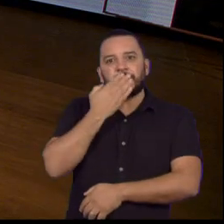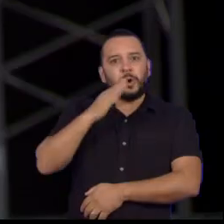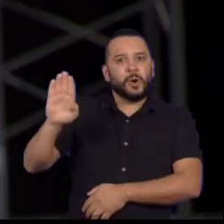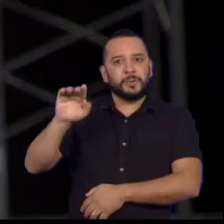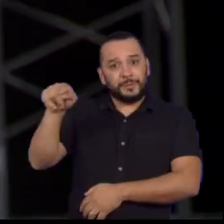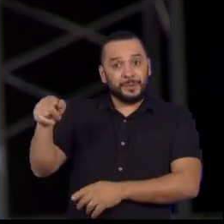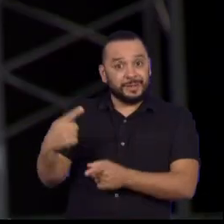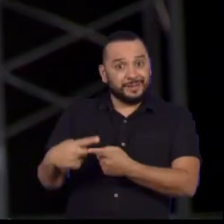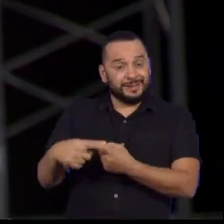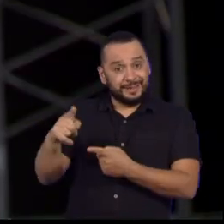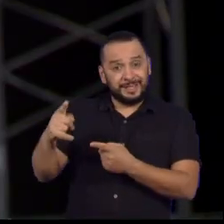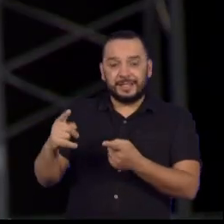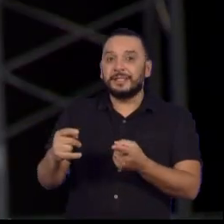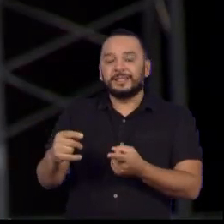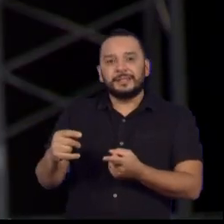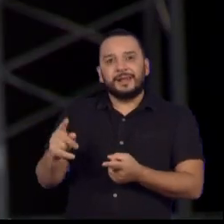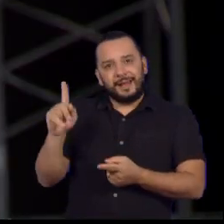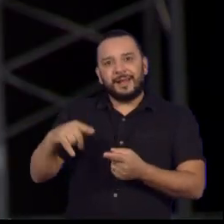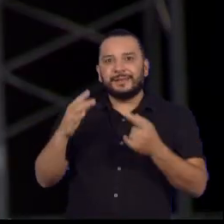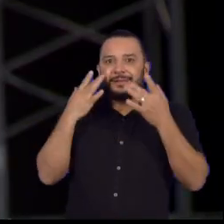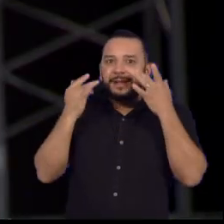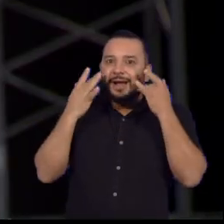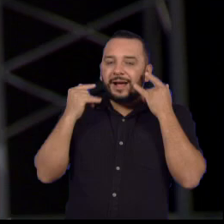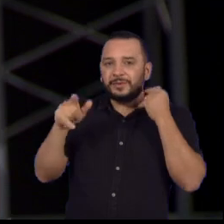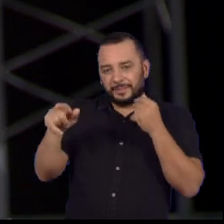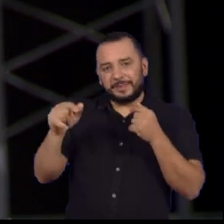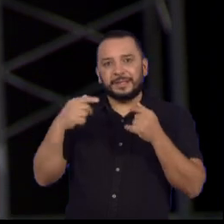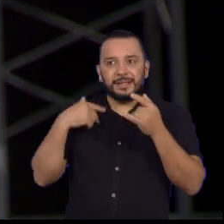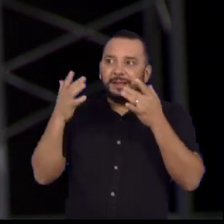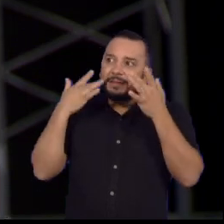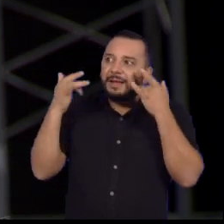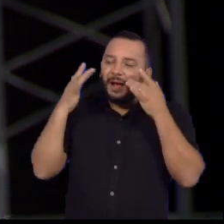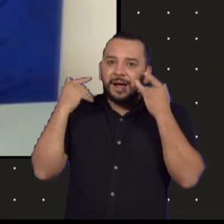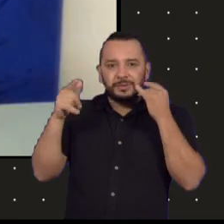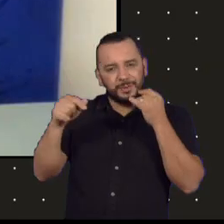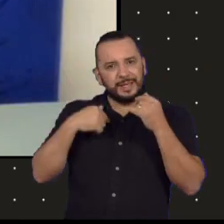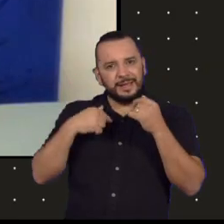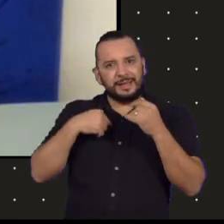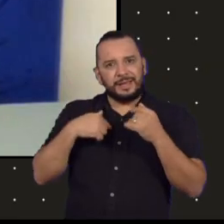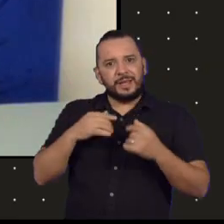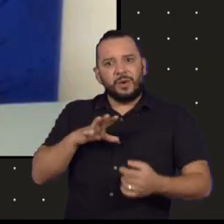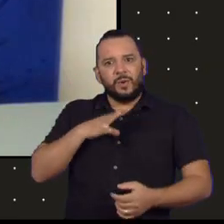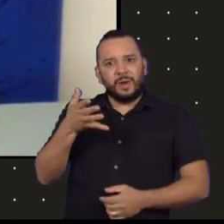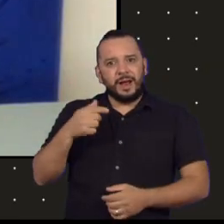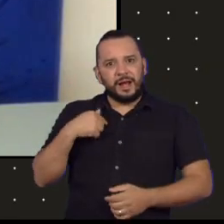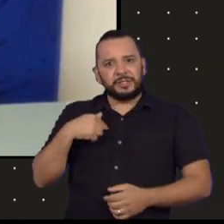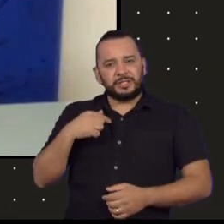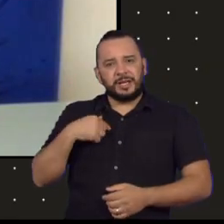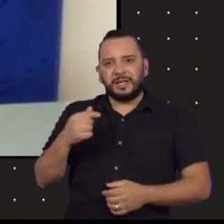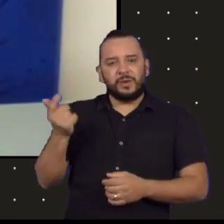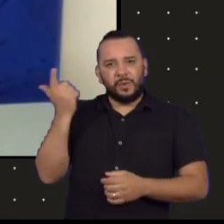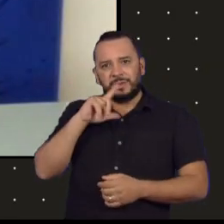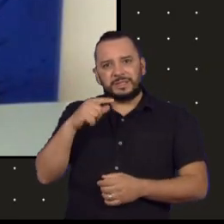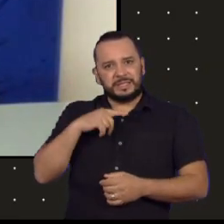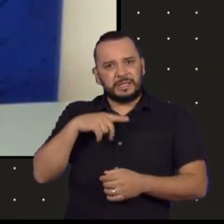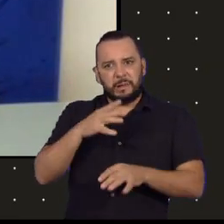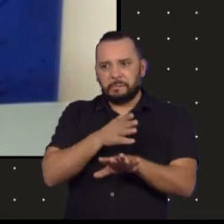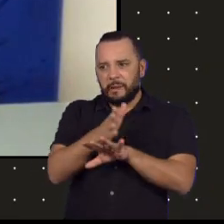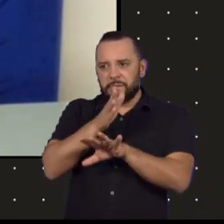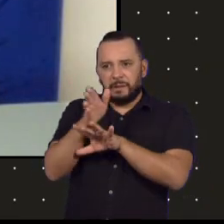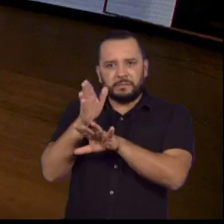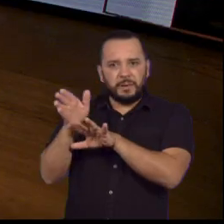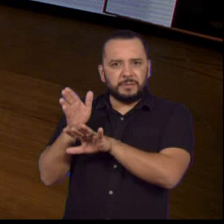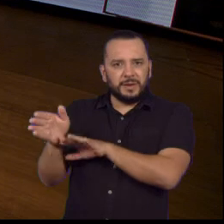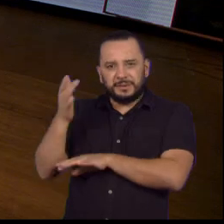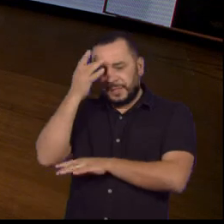teatro. O fato é que o Atrevimento deu muito certo. Foi um sucesso absoluto lá, e as